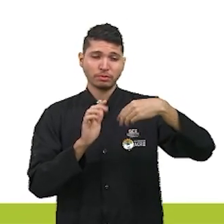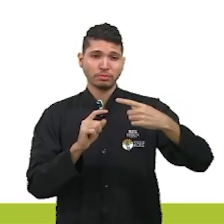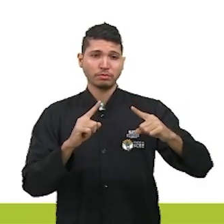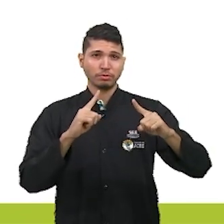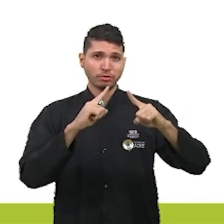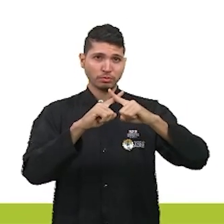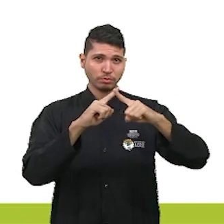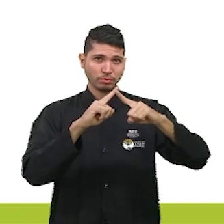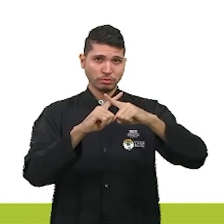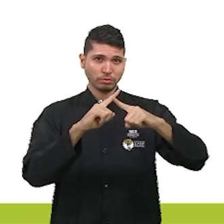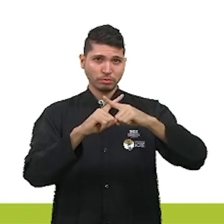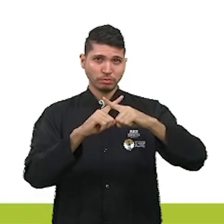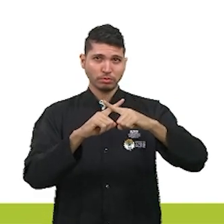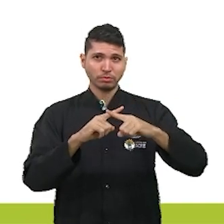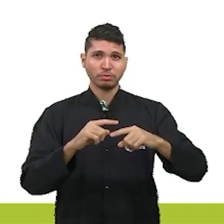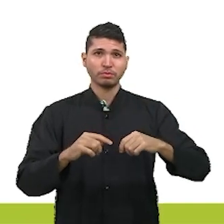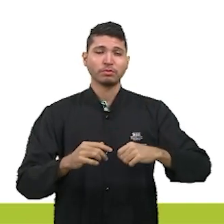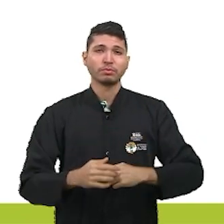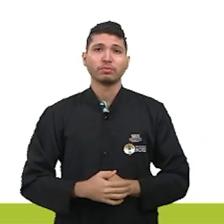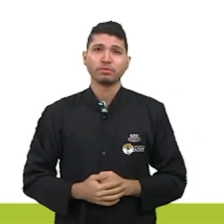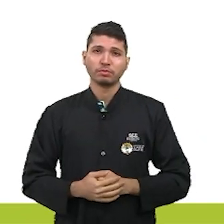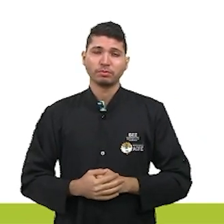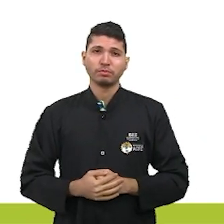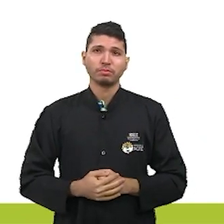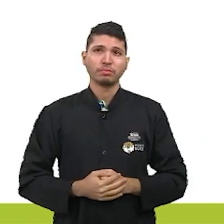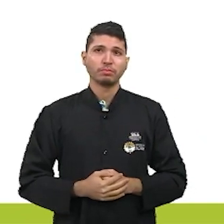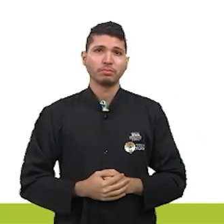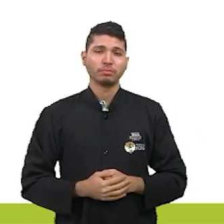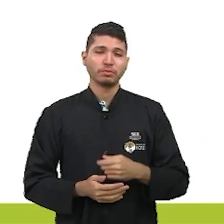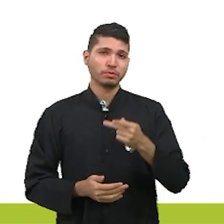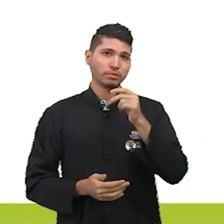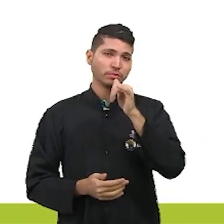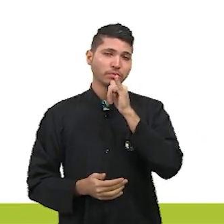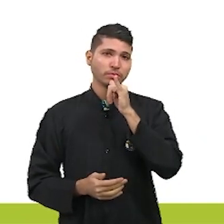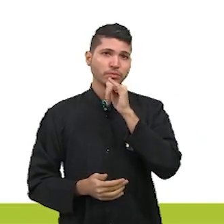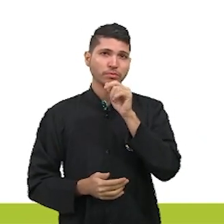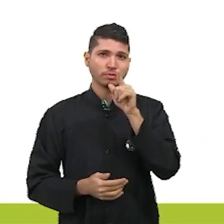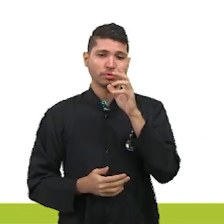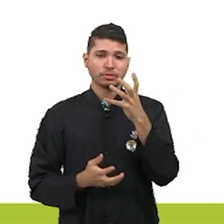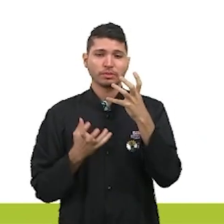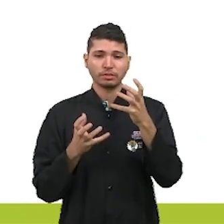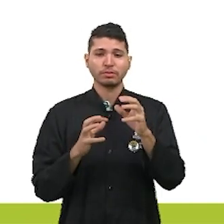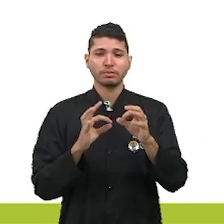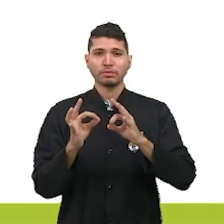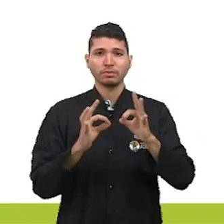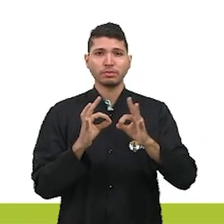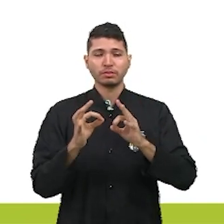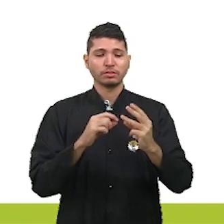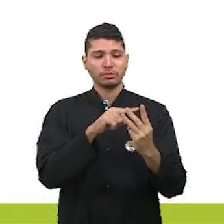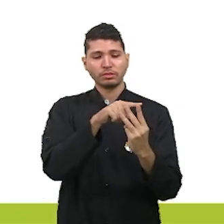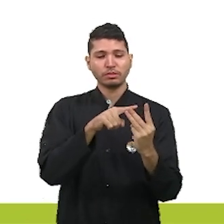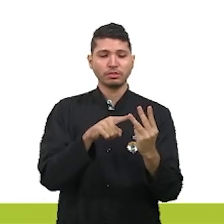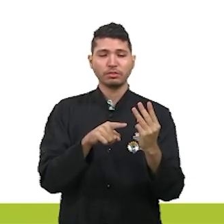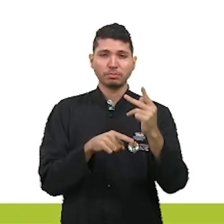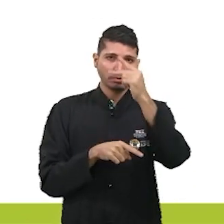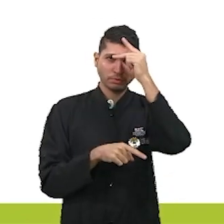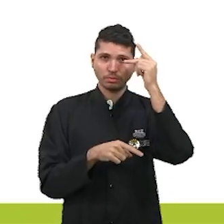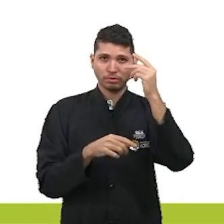Suponha que você quer organizar a fila e você quer pôr essas 3 pessoas de maneira